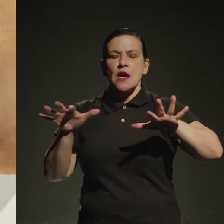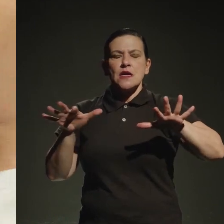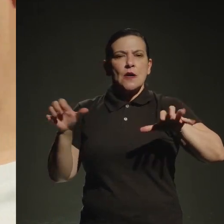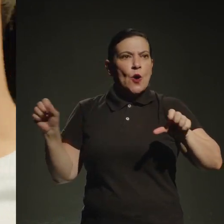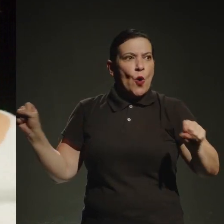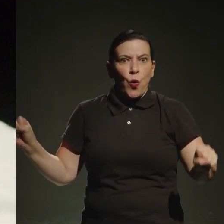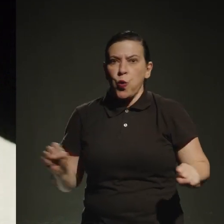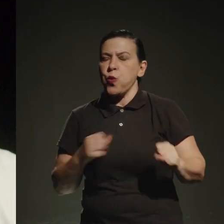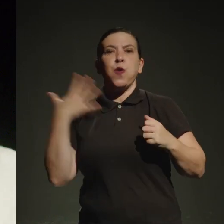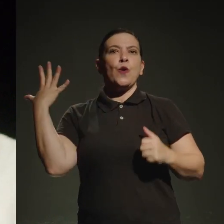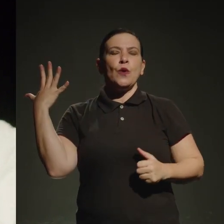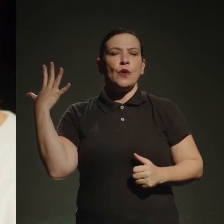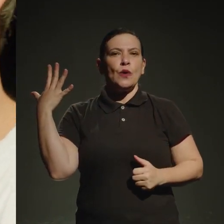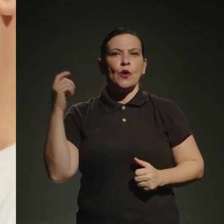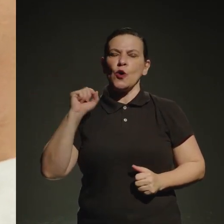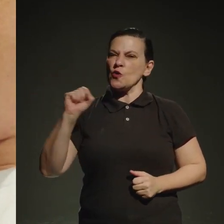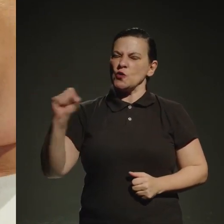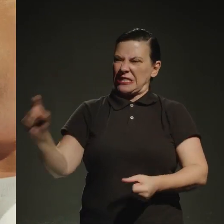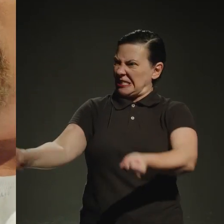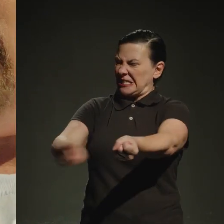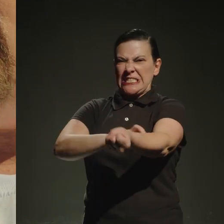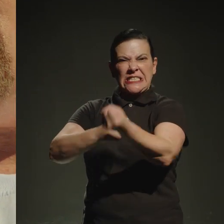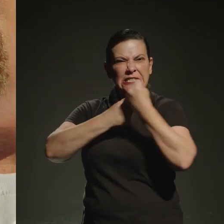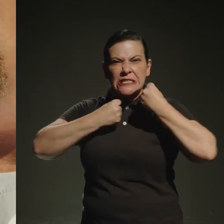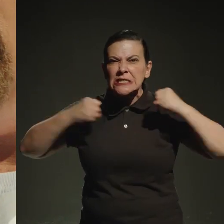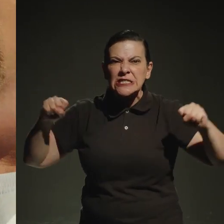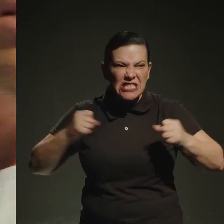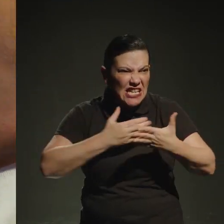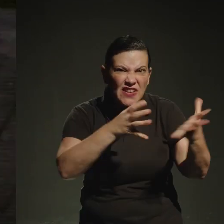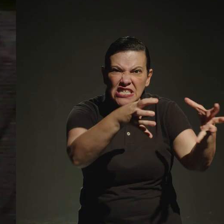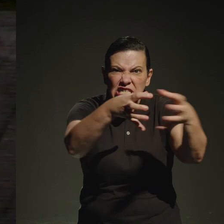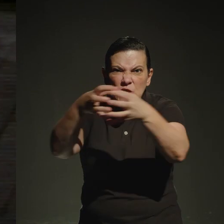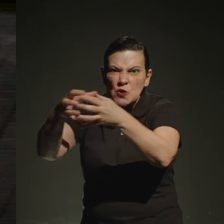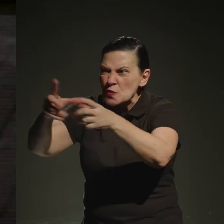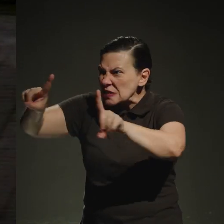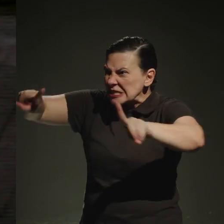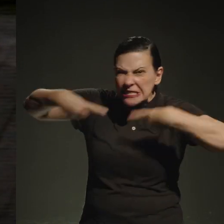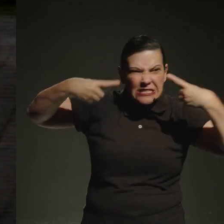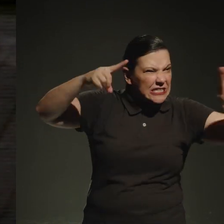tendes amor a vossas peles fétidas, lavradas de cascas purulentas.